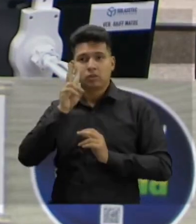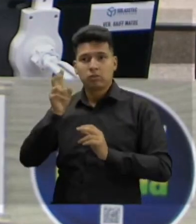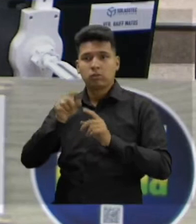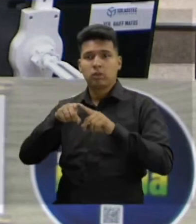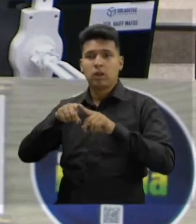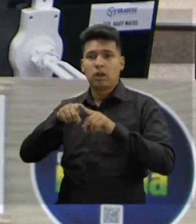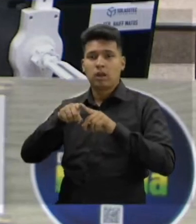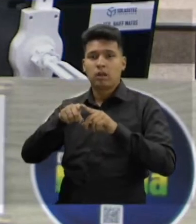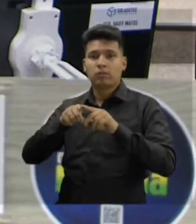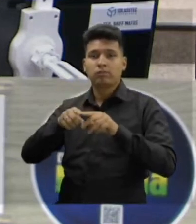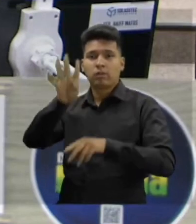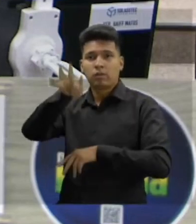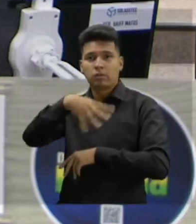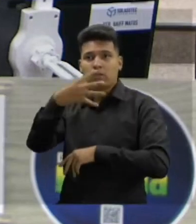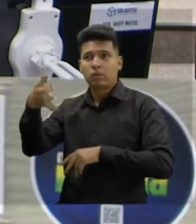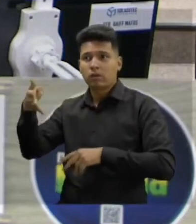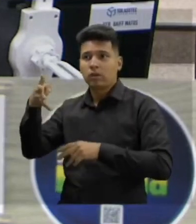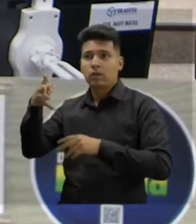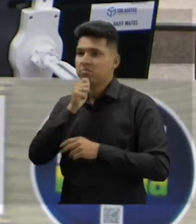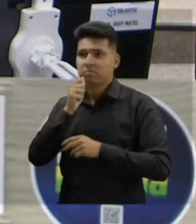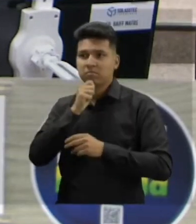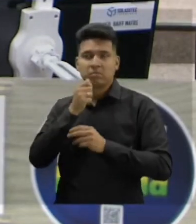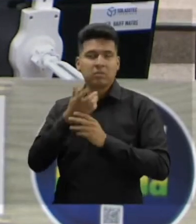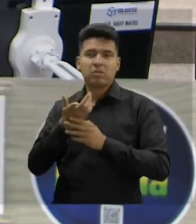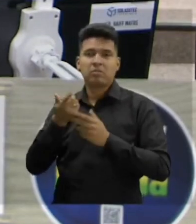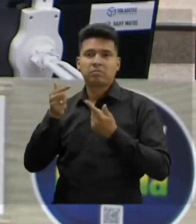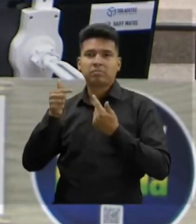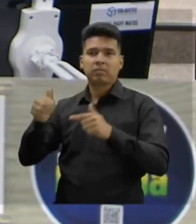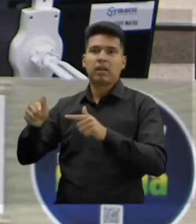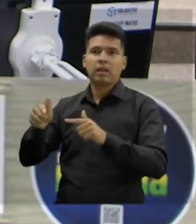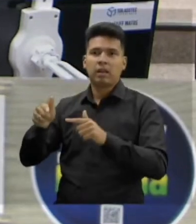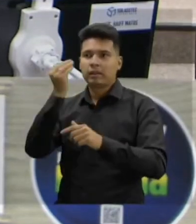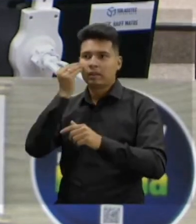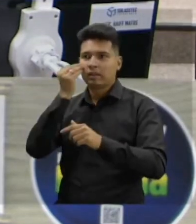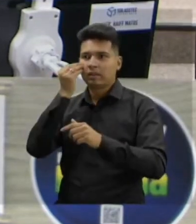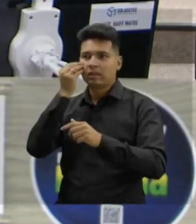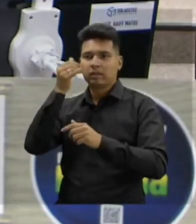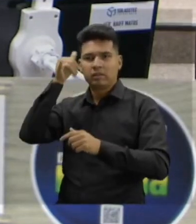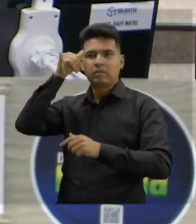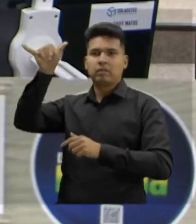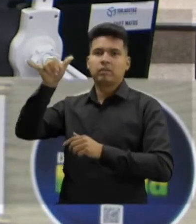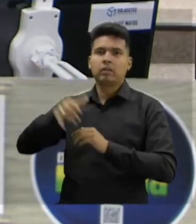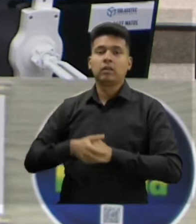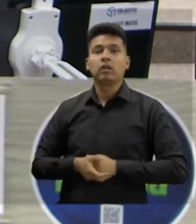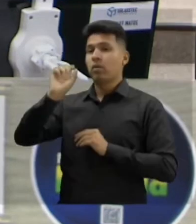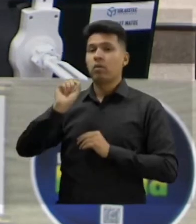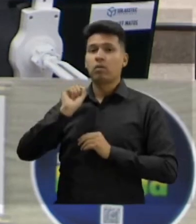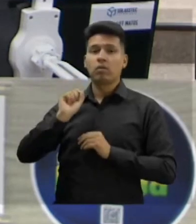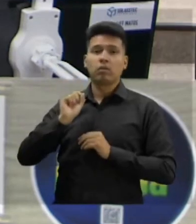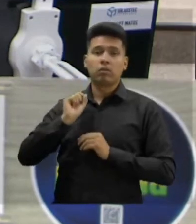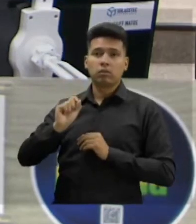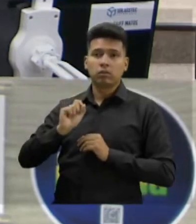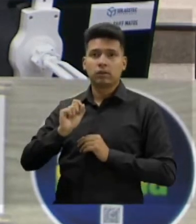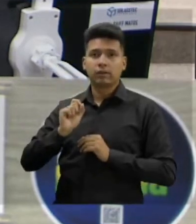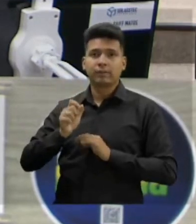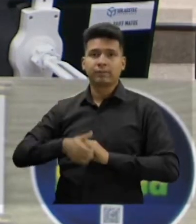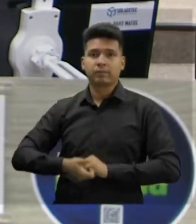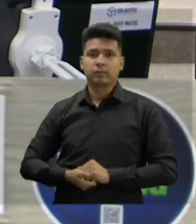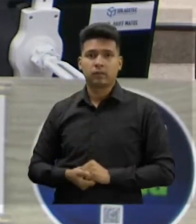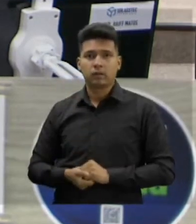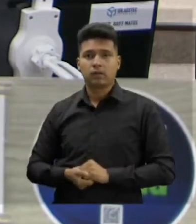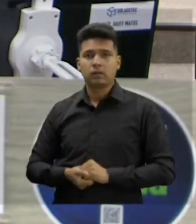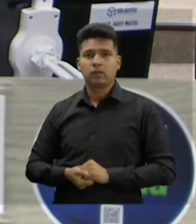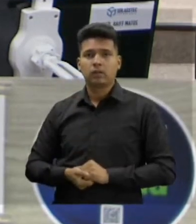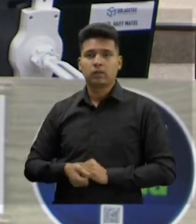trouxe, infelizmente não está sendo combatida em Manaus. Que é a principal poluição que tanto tem feito mal, tirando a paz de